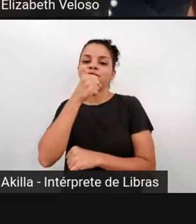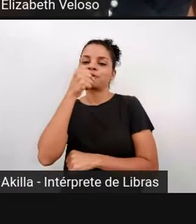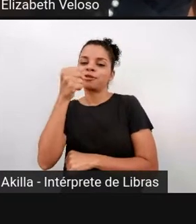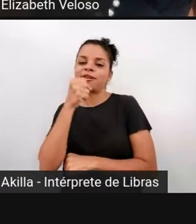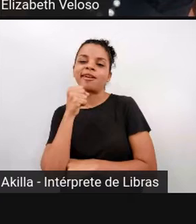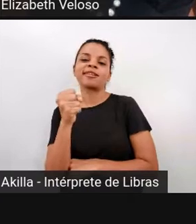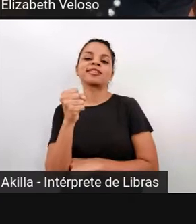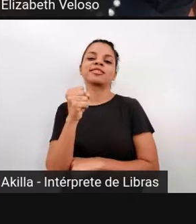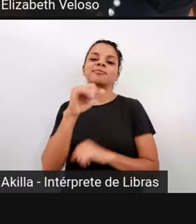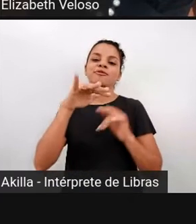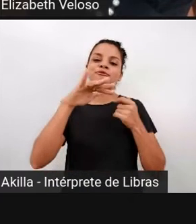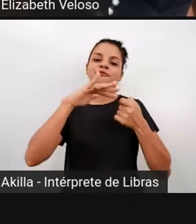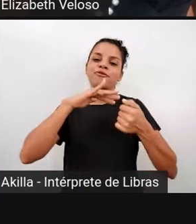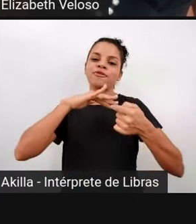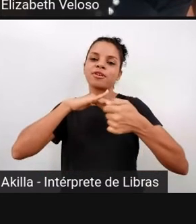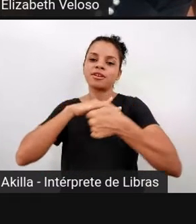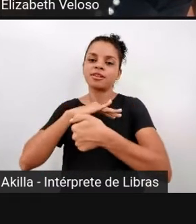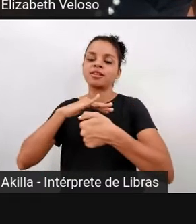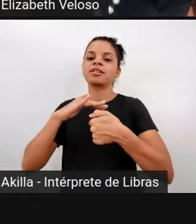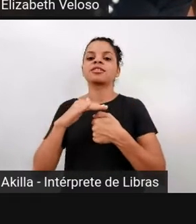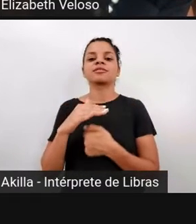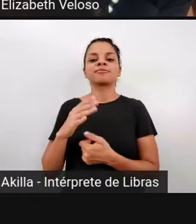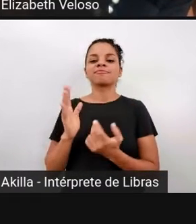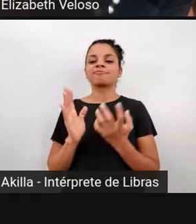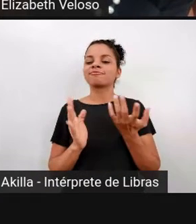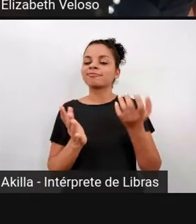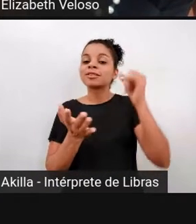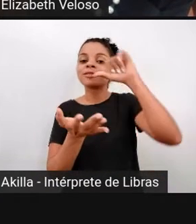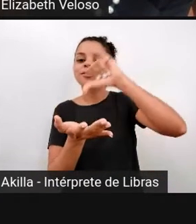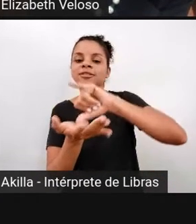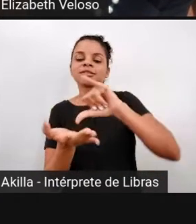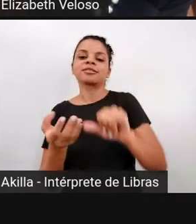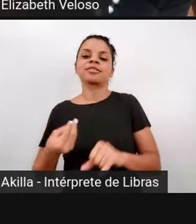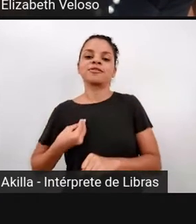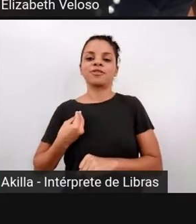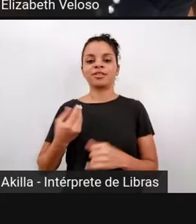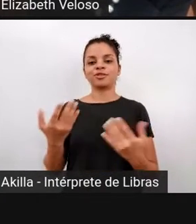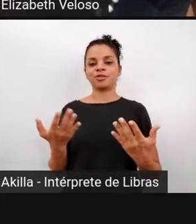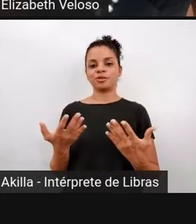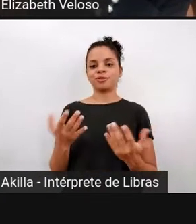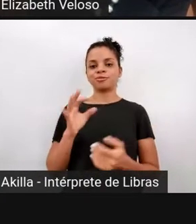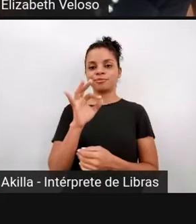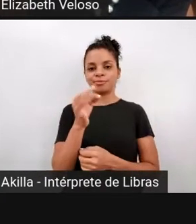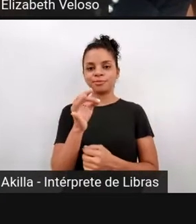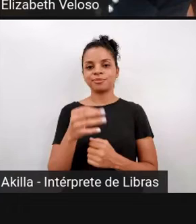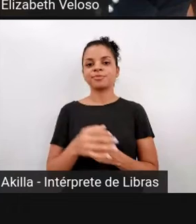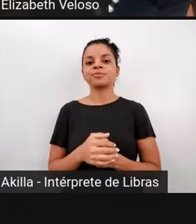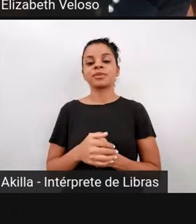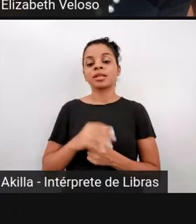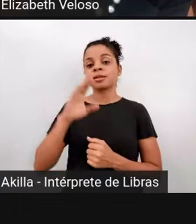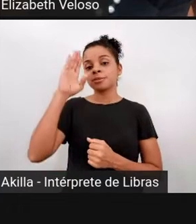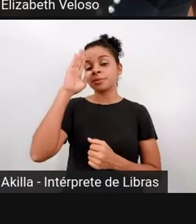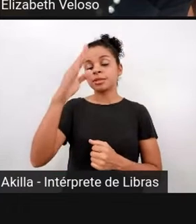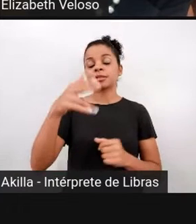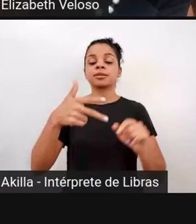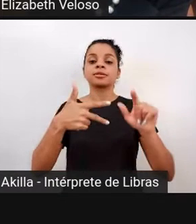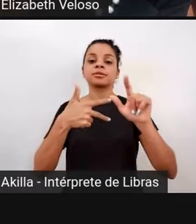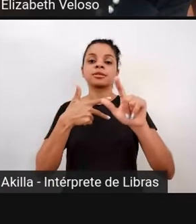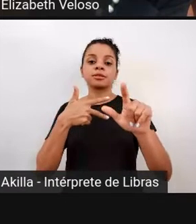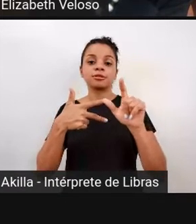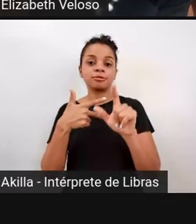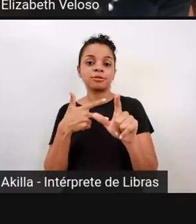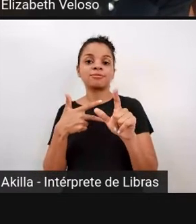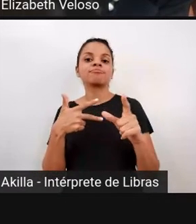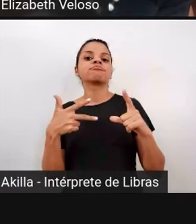a centralidade da vida hoje que a gente vive. E justamente na consultoria legislativa a gente lida com essas demandas, ou